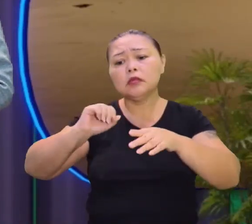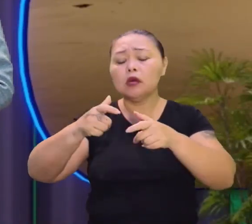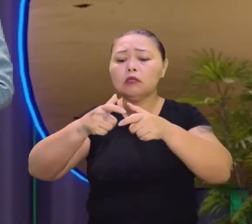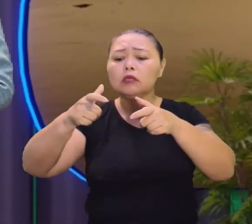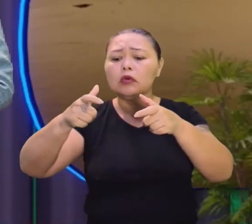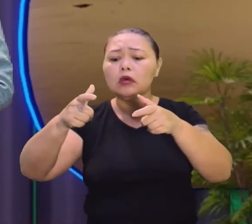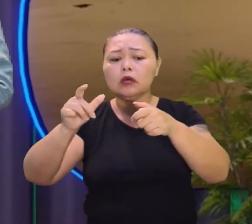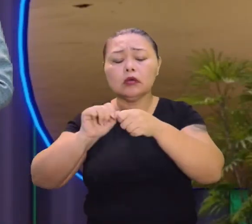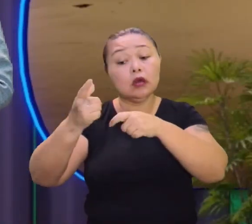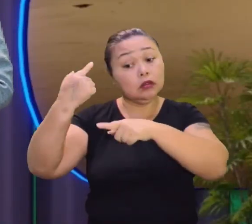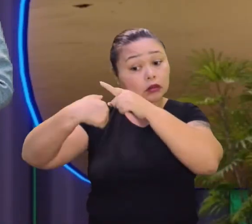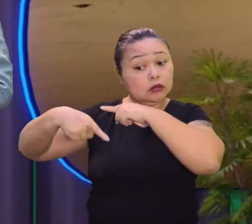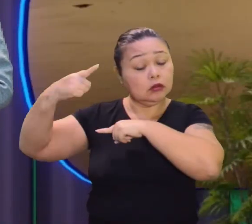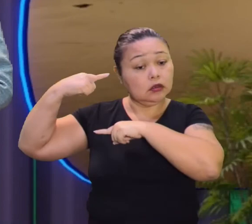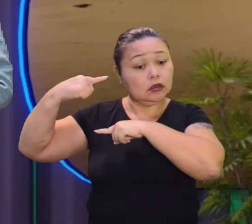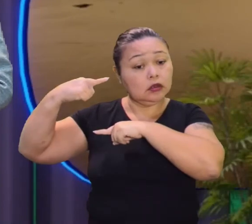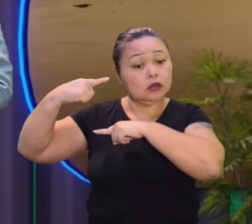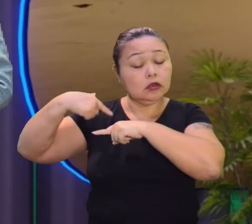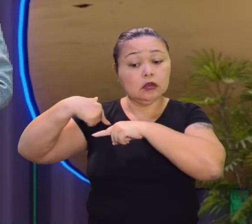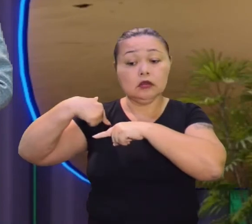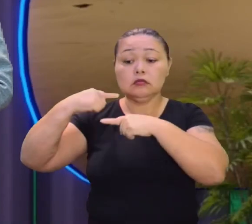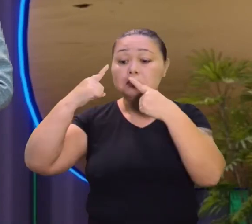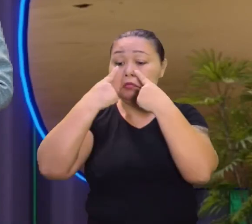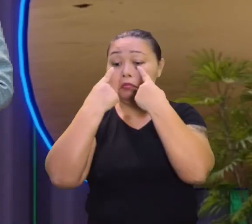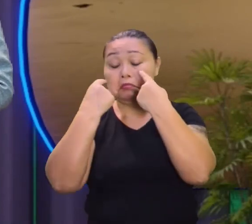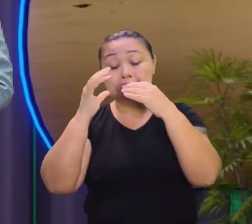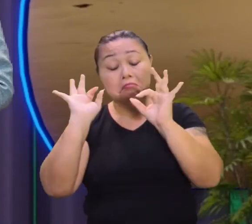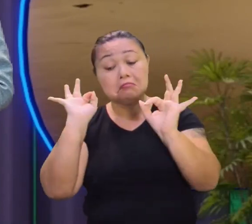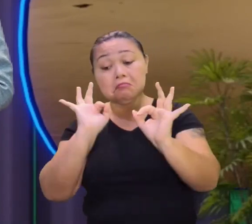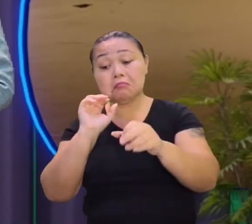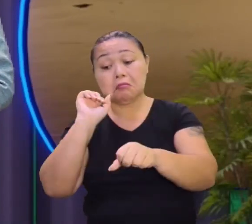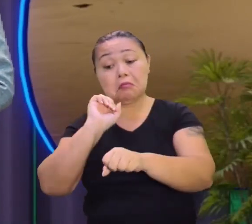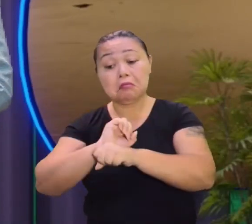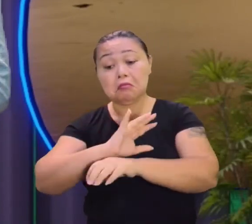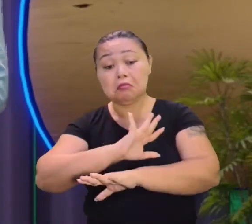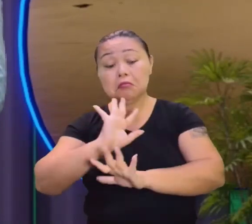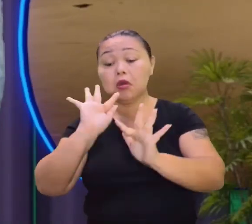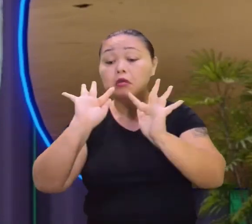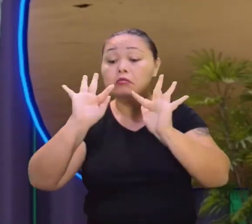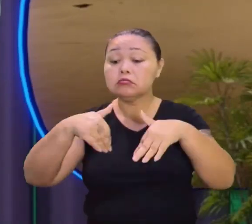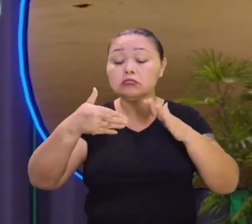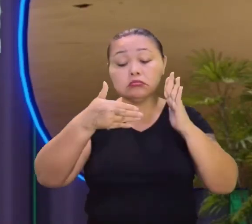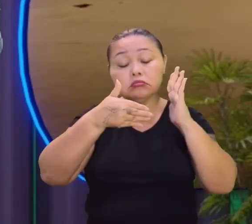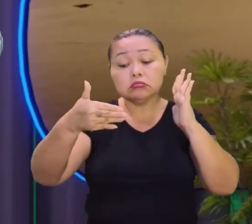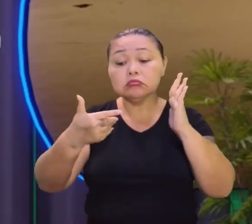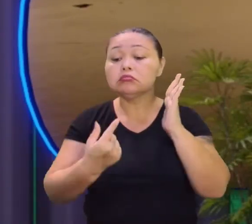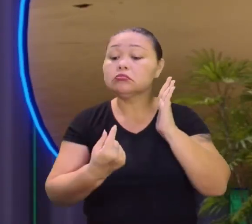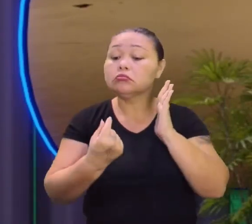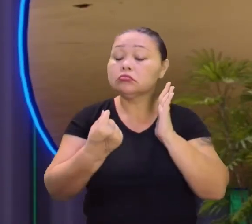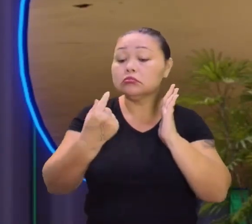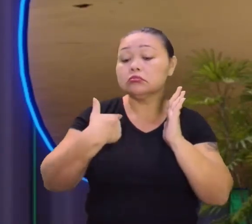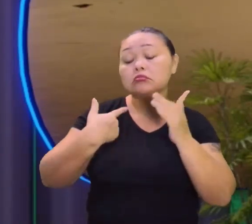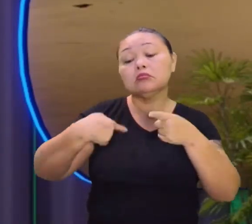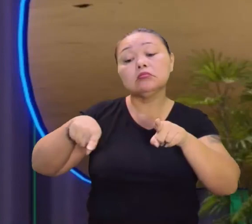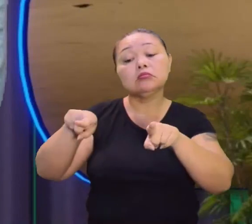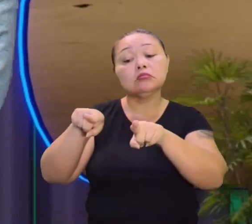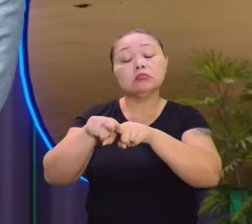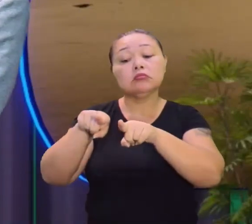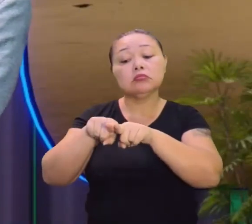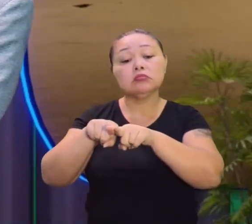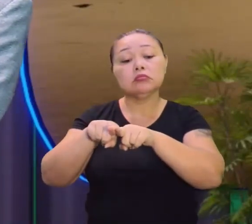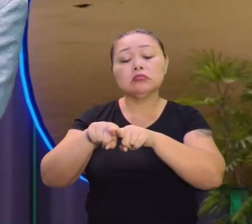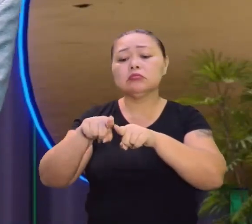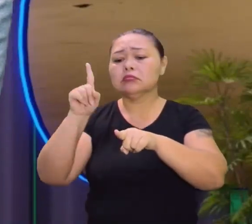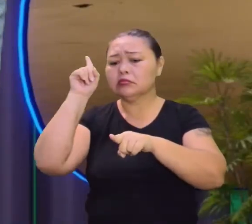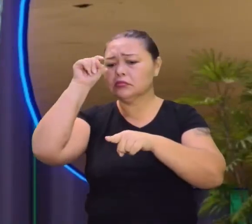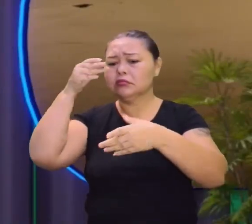não crescia tanto anteriormente? O desinteresse pelo final de cada ciclo econômico e também o